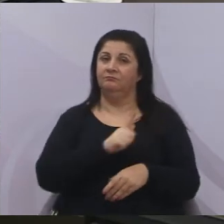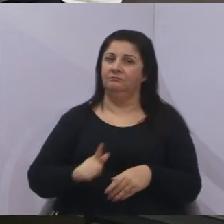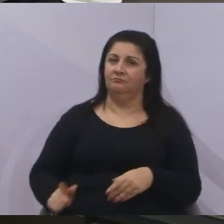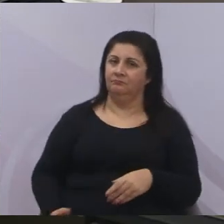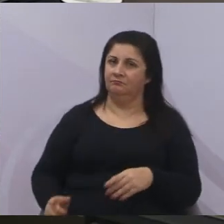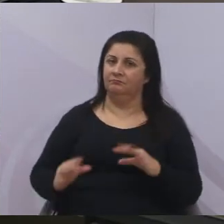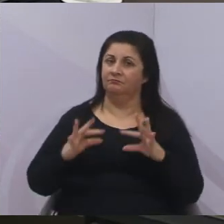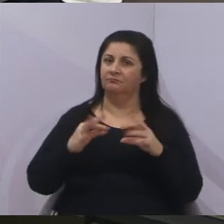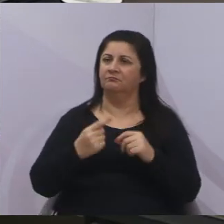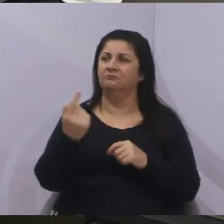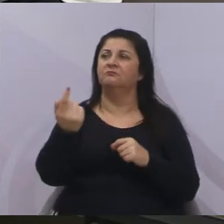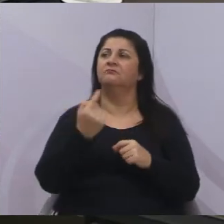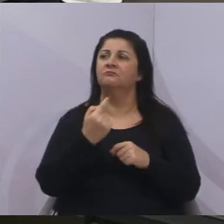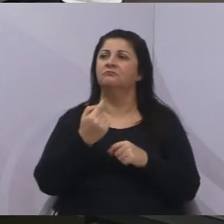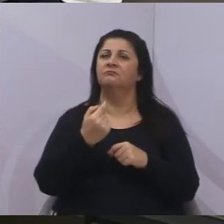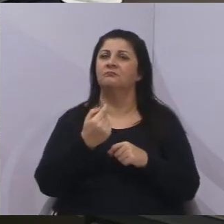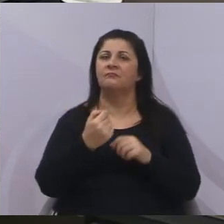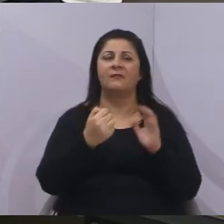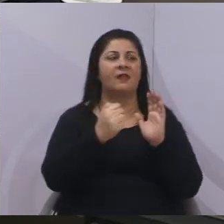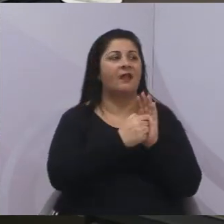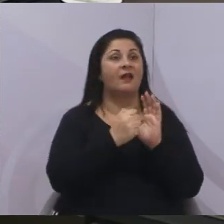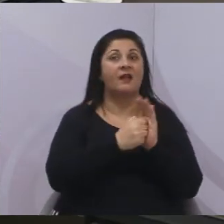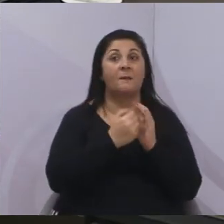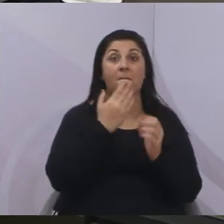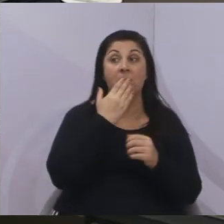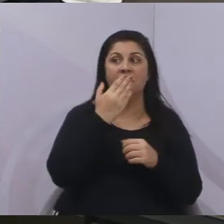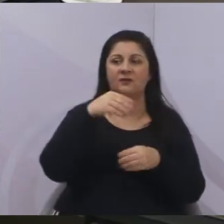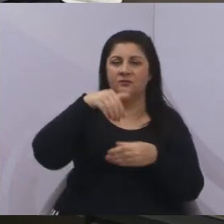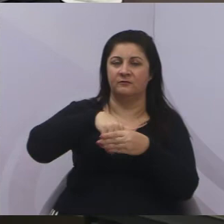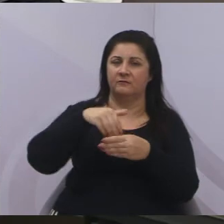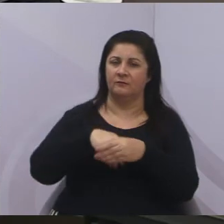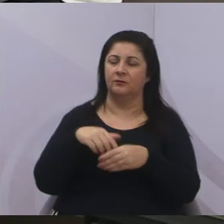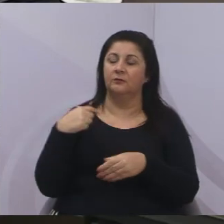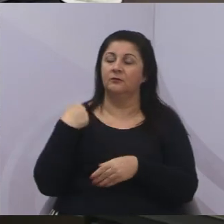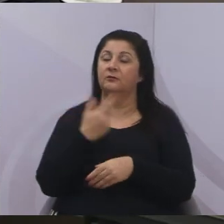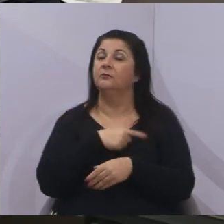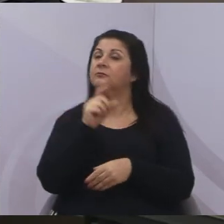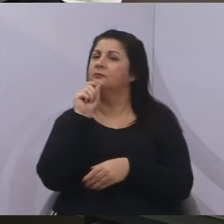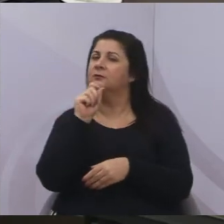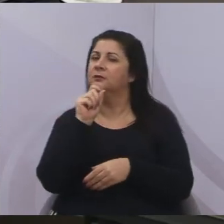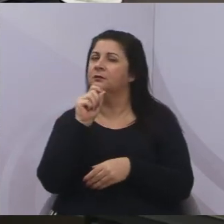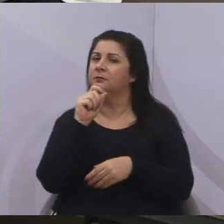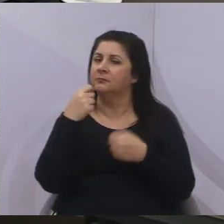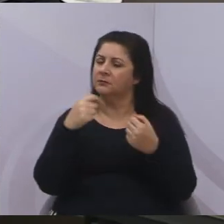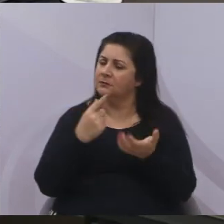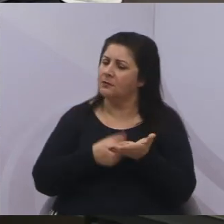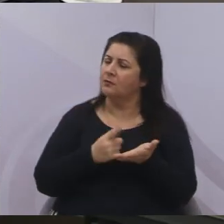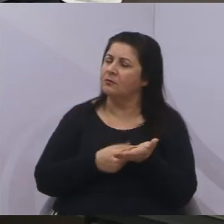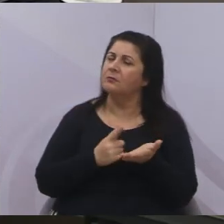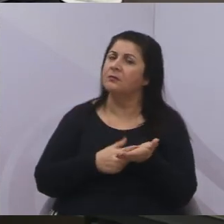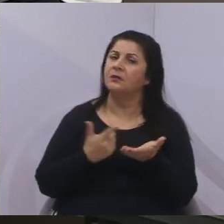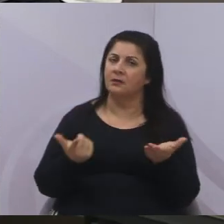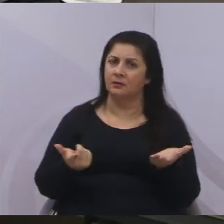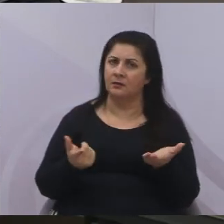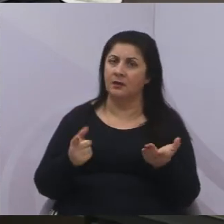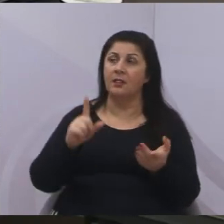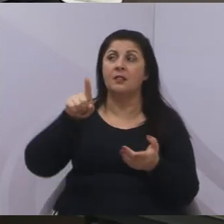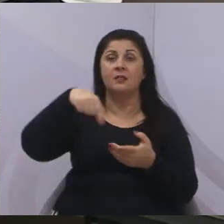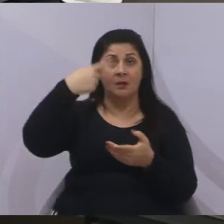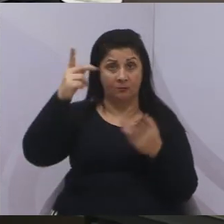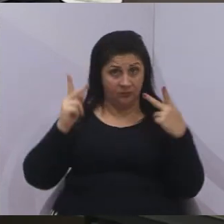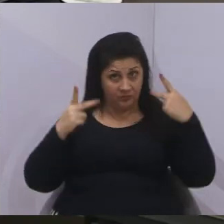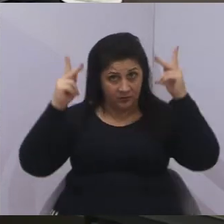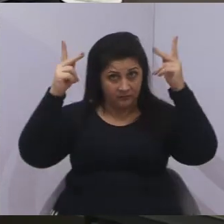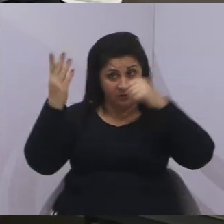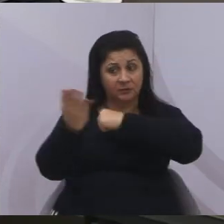todos batem aqui na nossa porta. E o que nós temos que amarrar? O compromisso deles para com